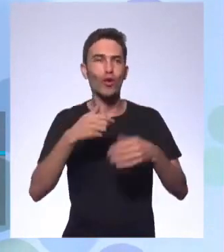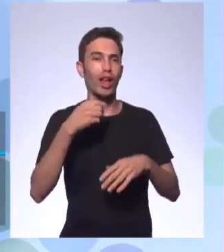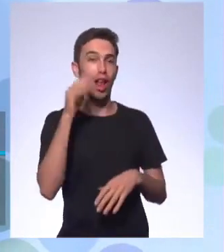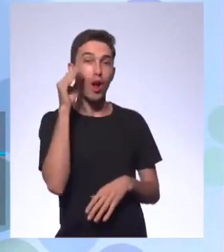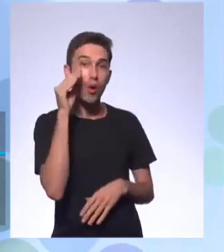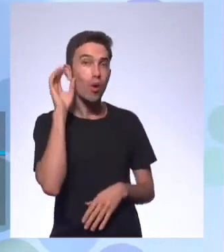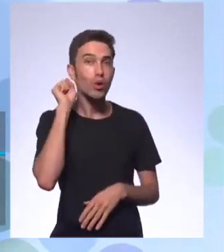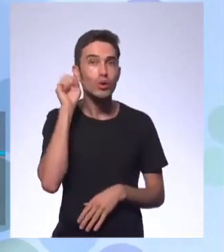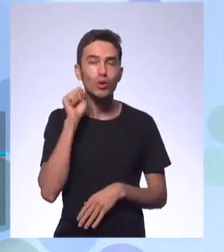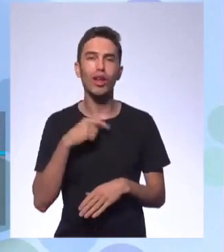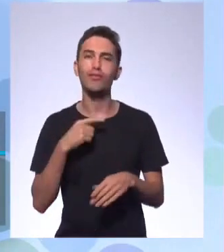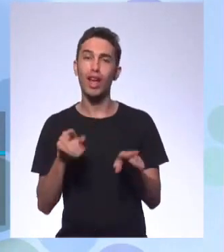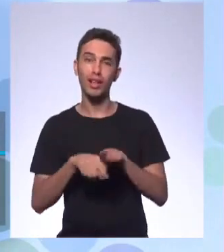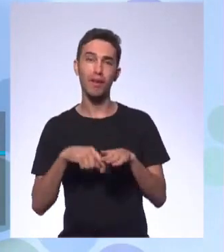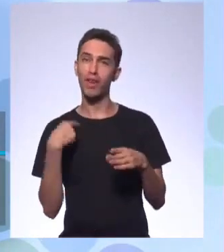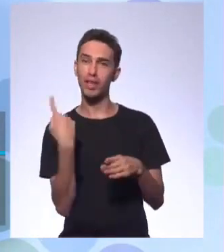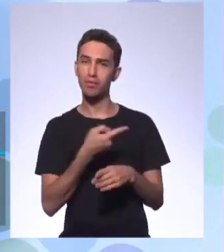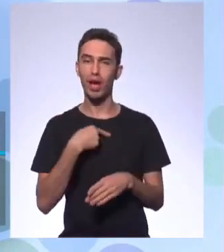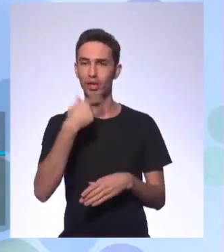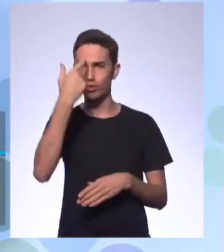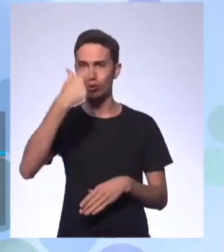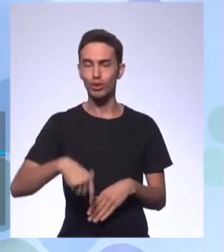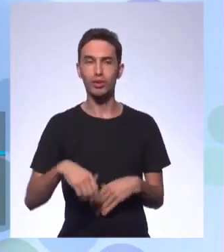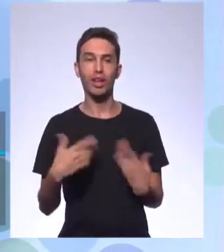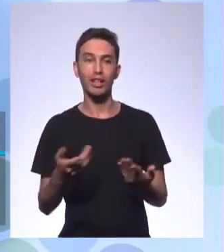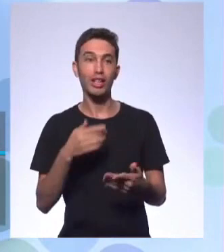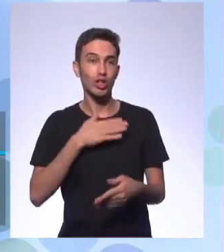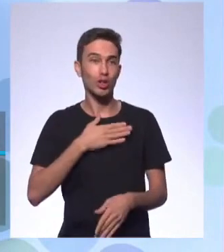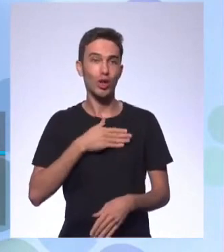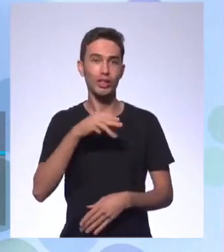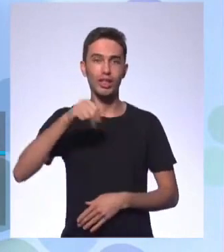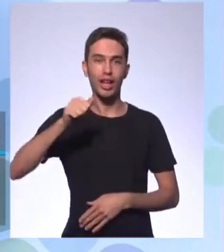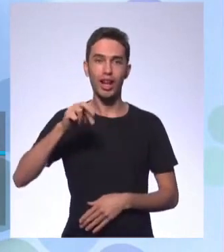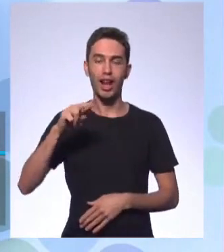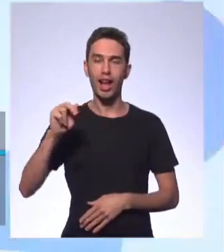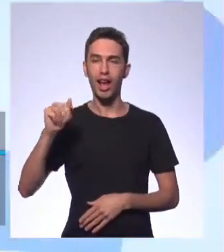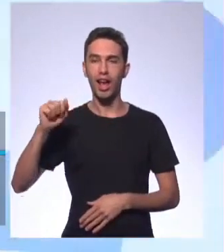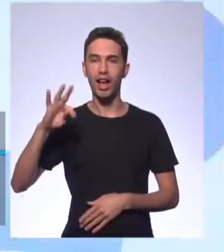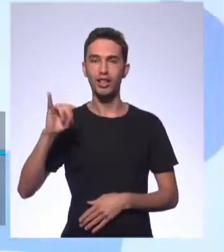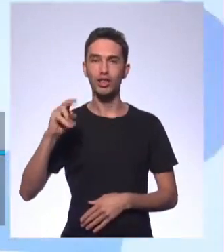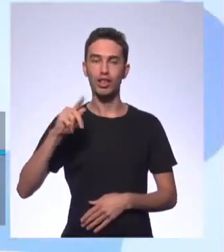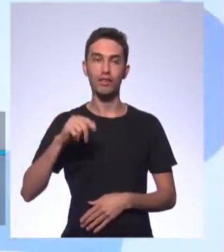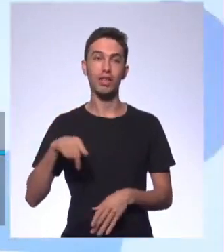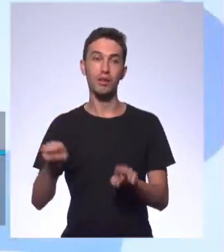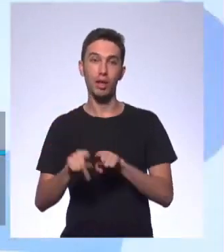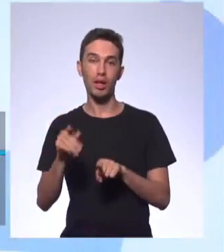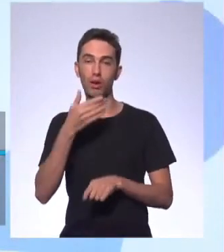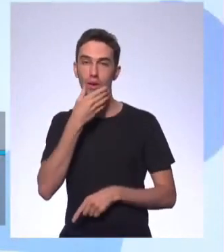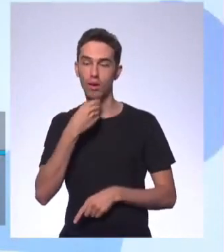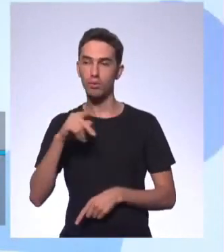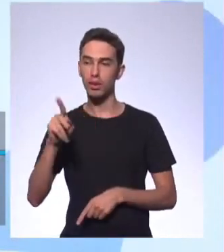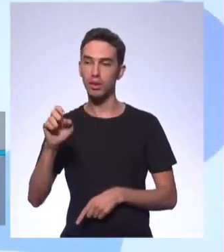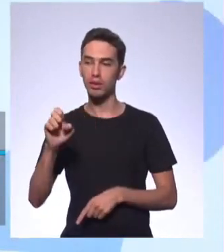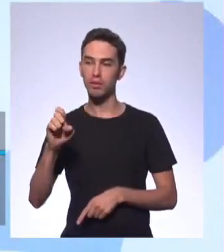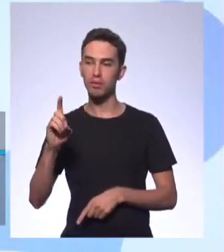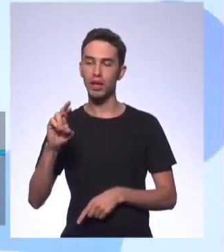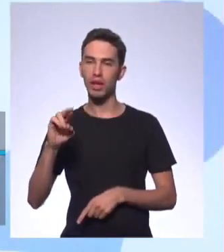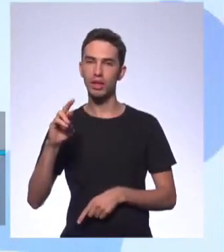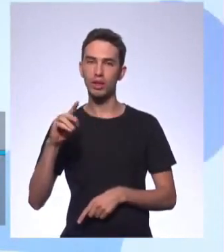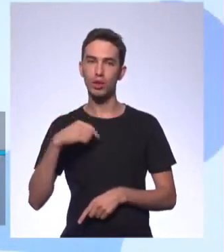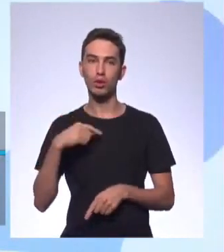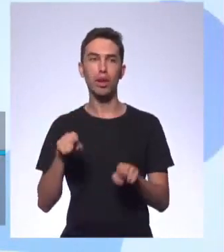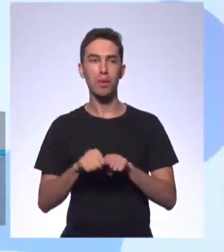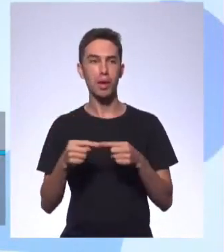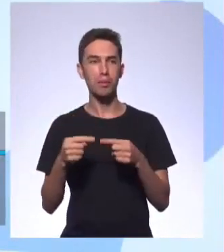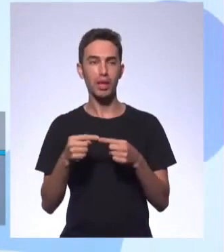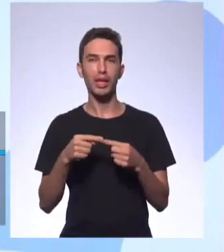bacana, faz parte da gente. A gente pensa por narrativas, né? Tem Sim, o claro. Pedro também, ele falou aqui porque é um entretenimento, né? Um